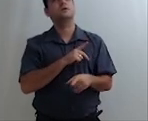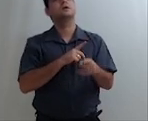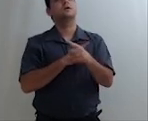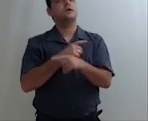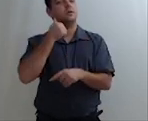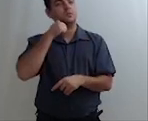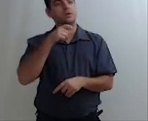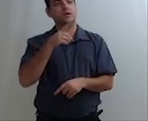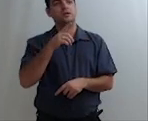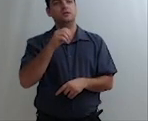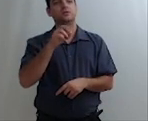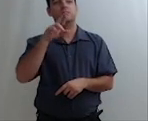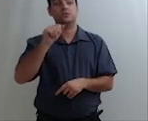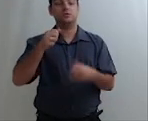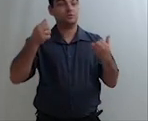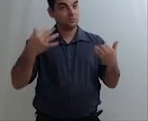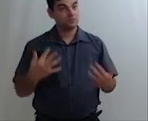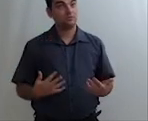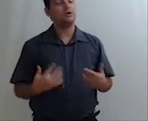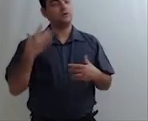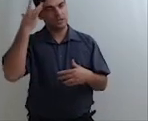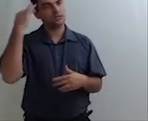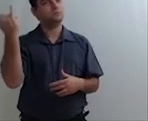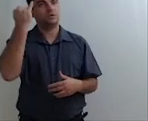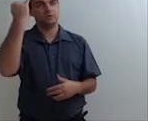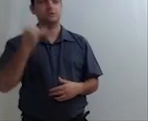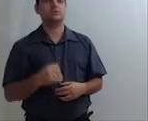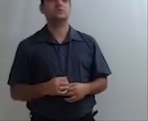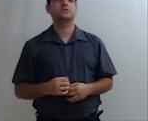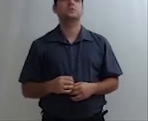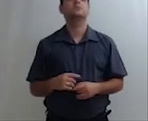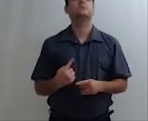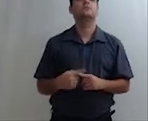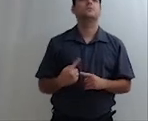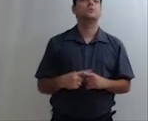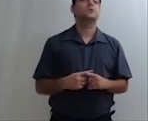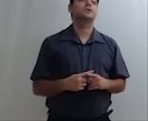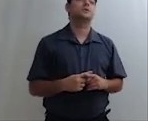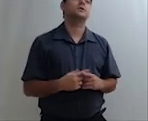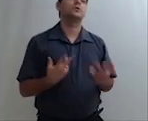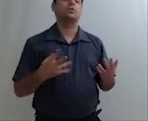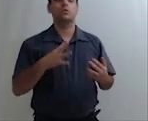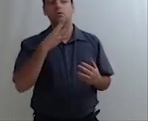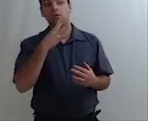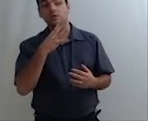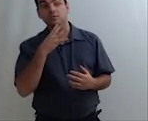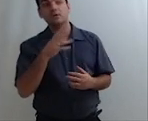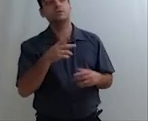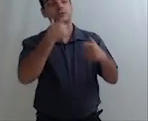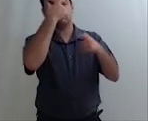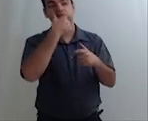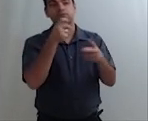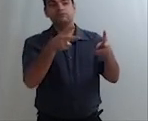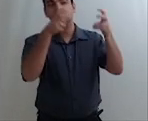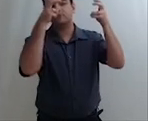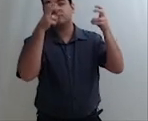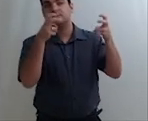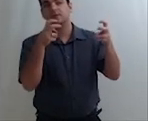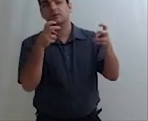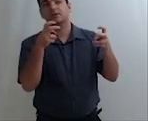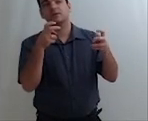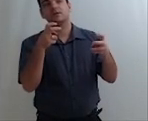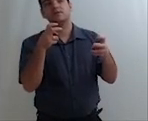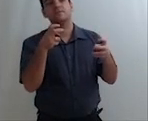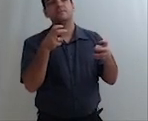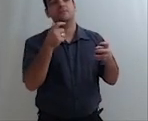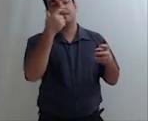instituição já mencionada eh porque efetivamente o o reconhecimento eh de de autores de